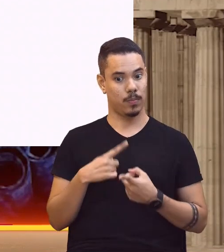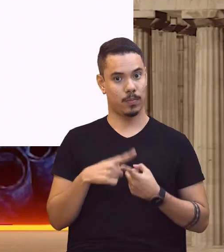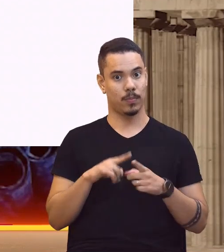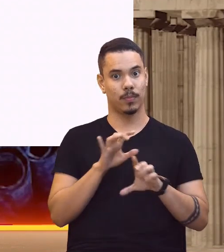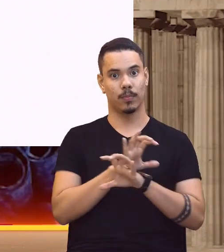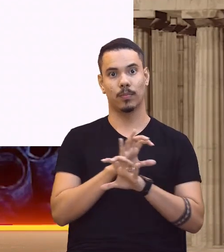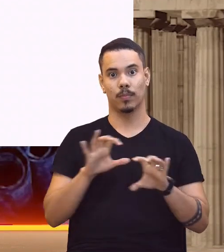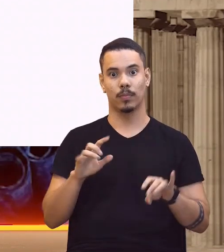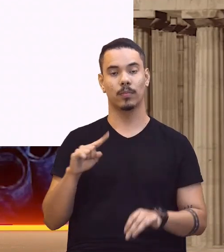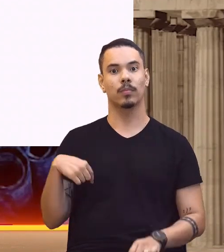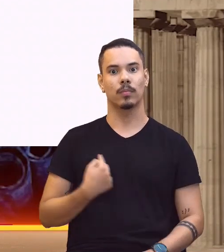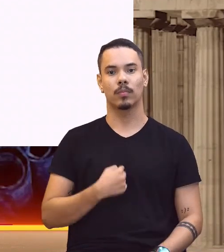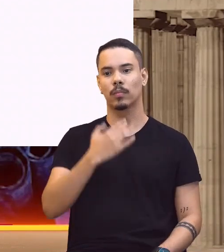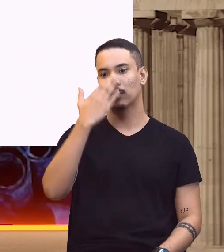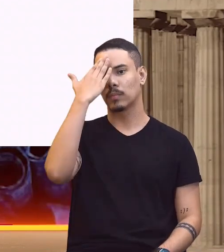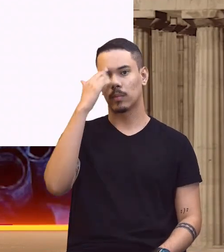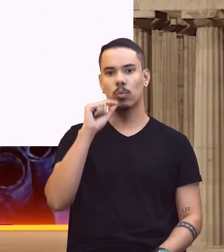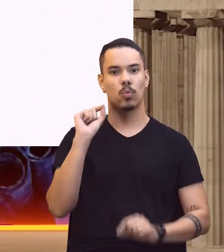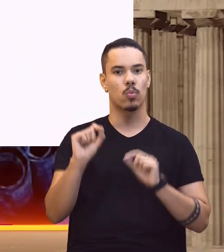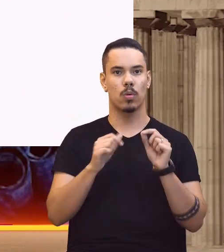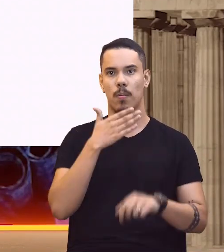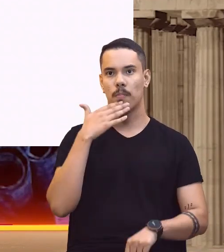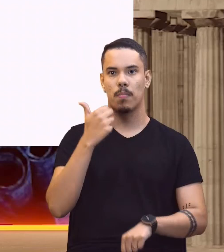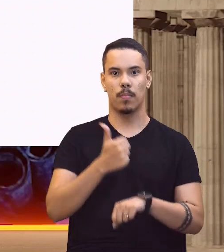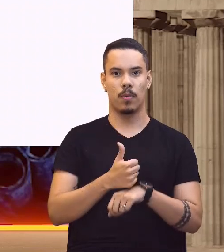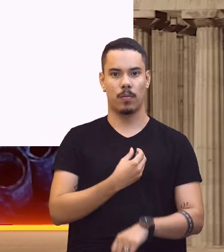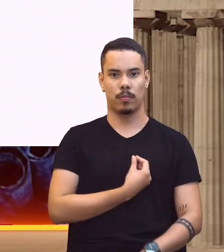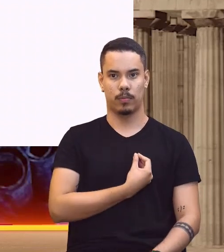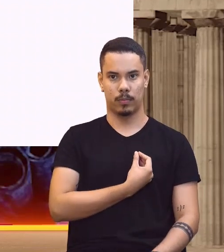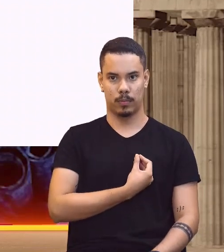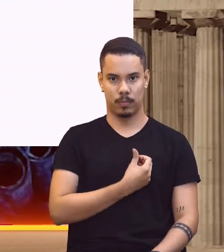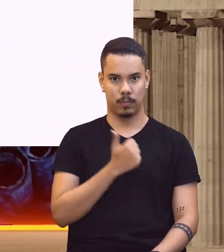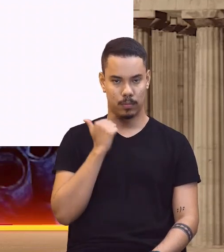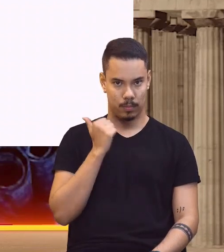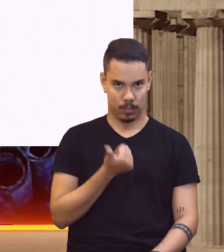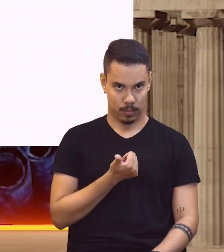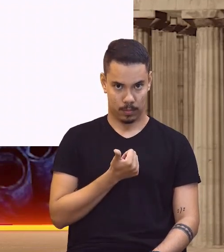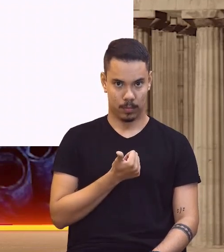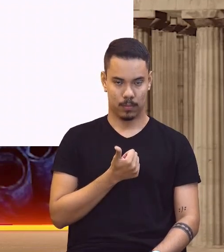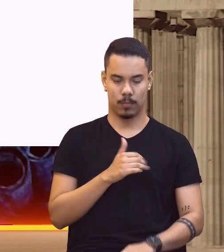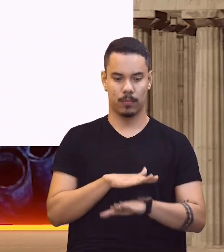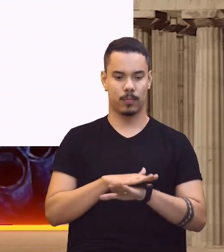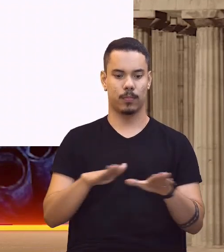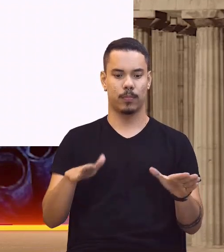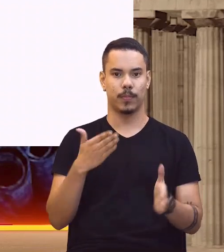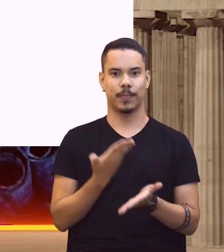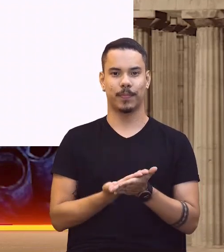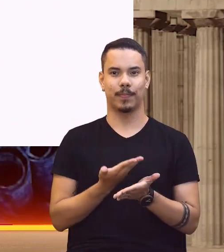saber o que é o melhor para a nossa vida, ok? Pessoal, a gente vai encerrando a aula por